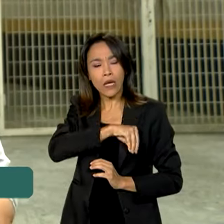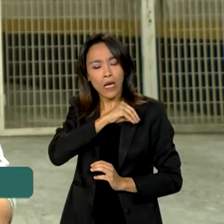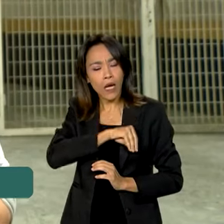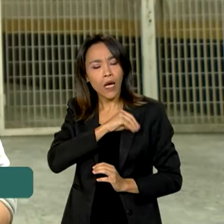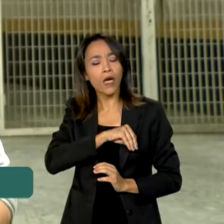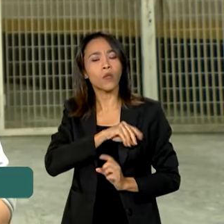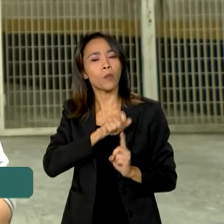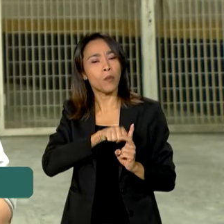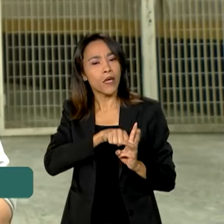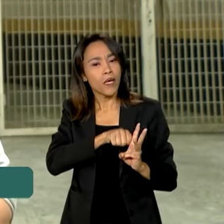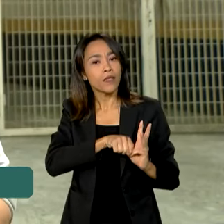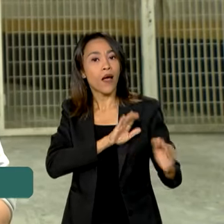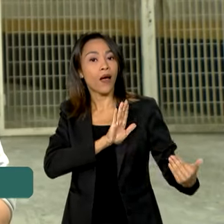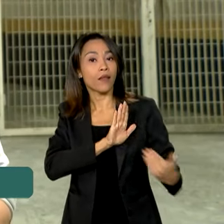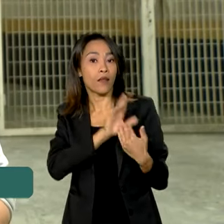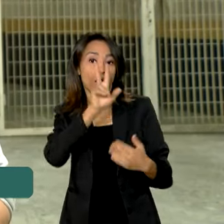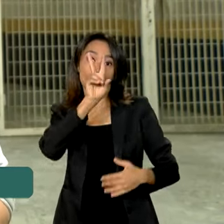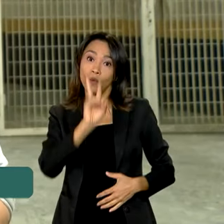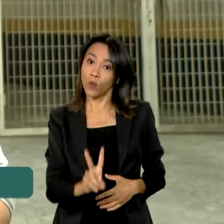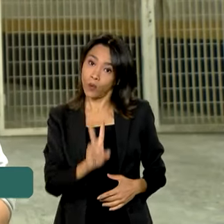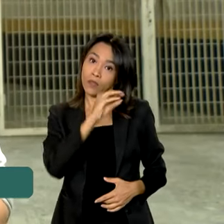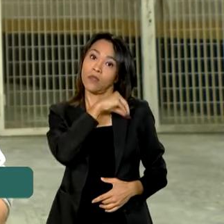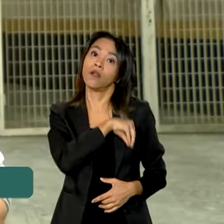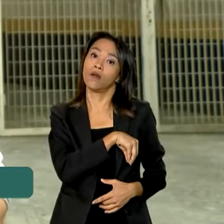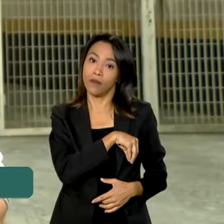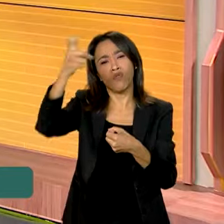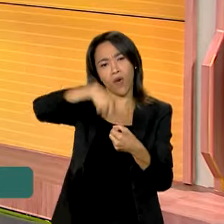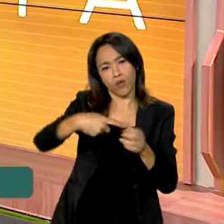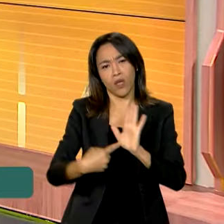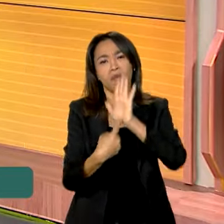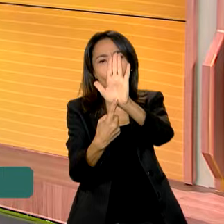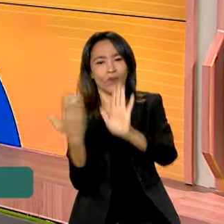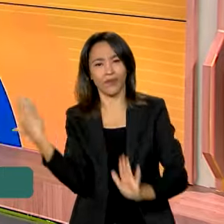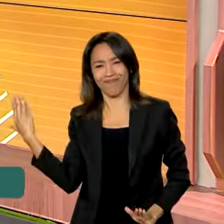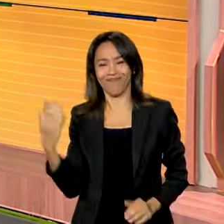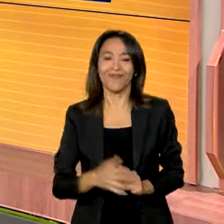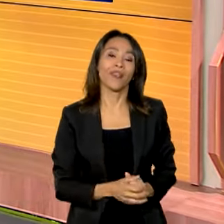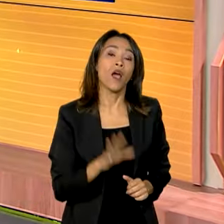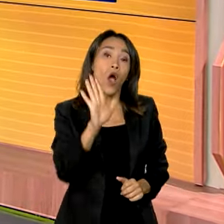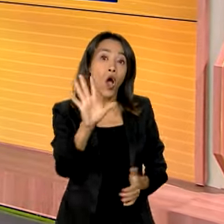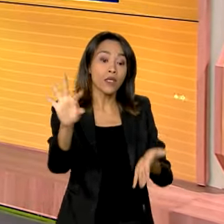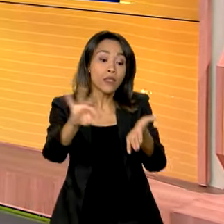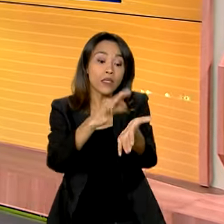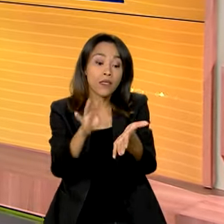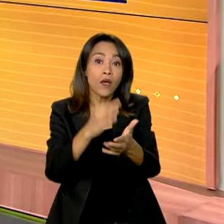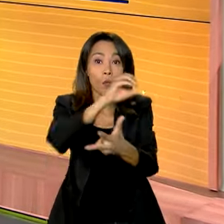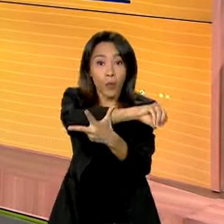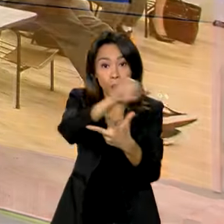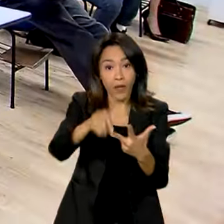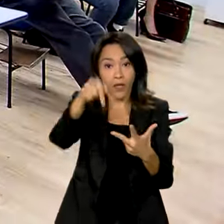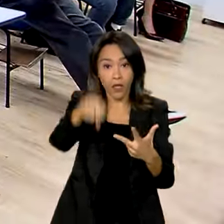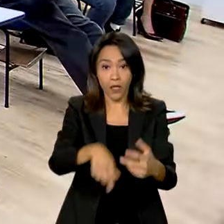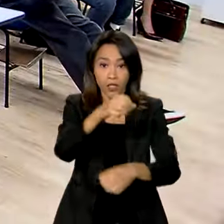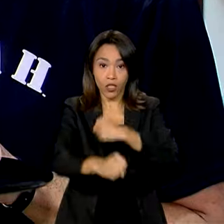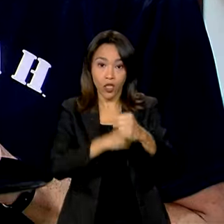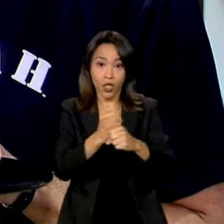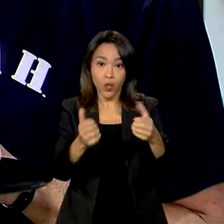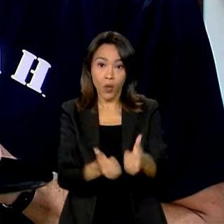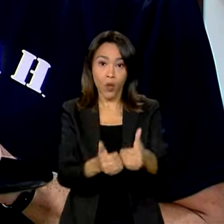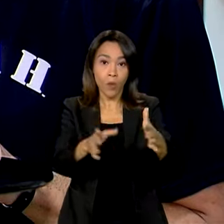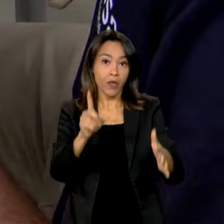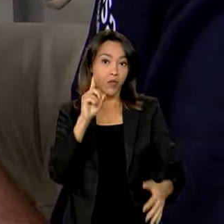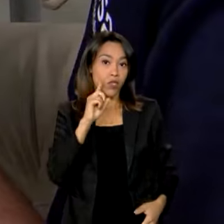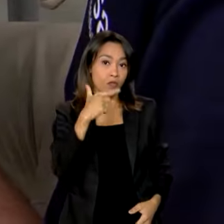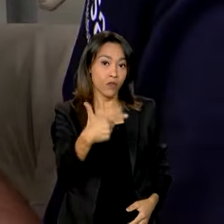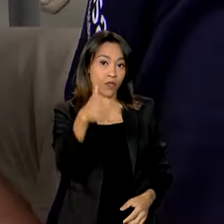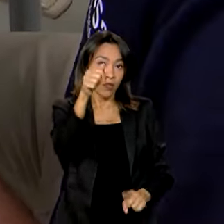mensal de até 2 salários mínimos. Vanessa. Veja a seguir. Inscrições para o Enem deste ano começam em 27 de